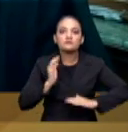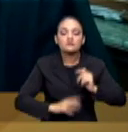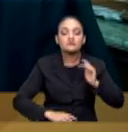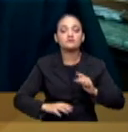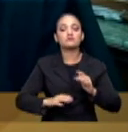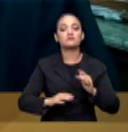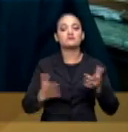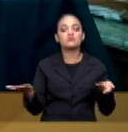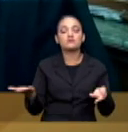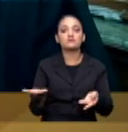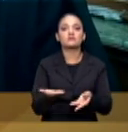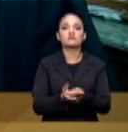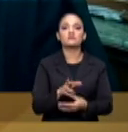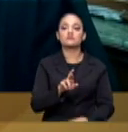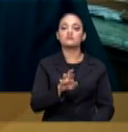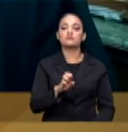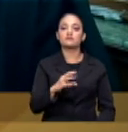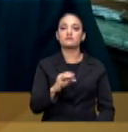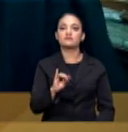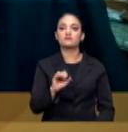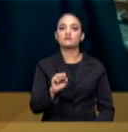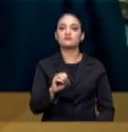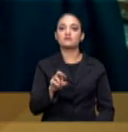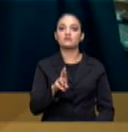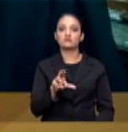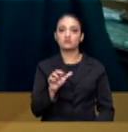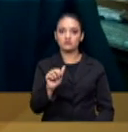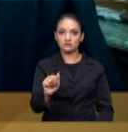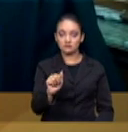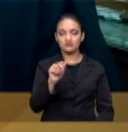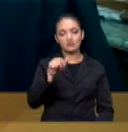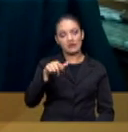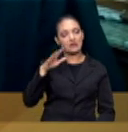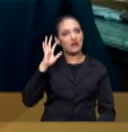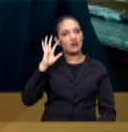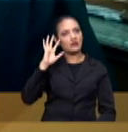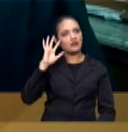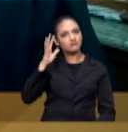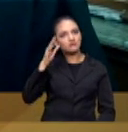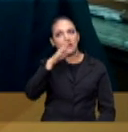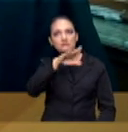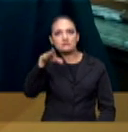rescisórias de julgados. Da Justiça Comum? Não.